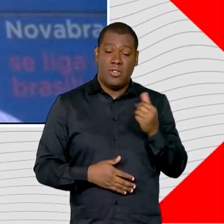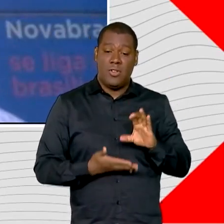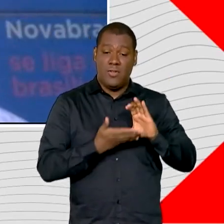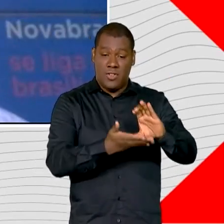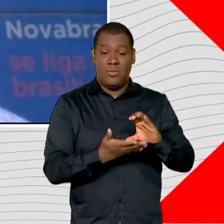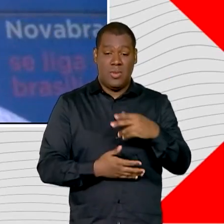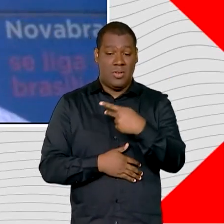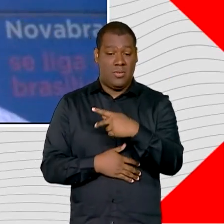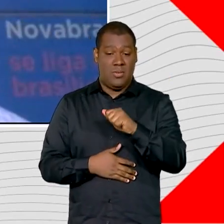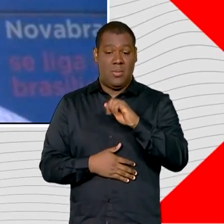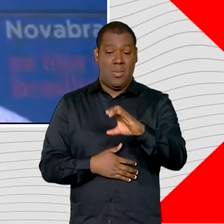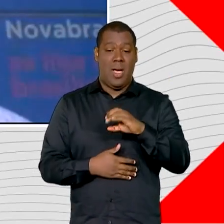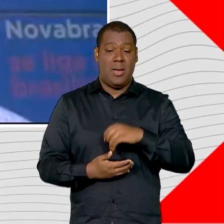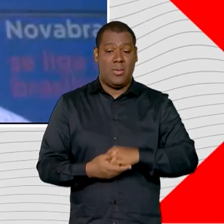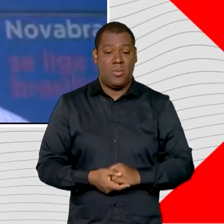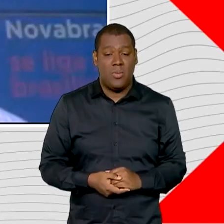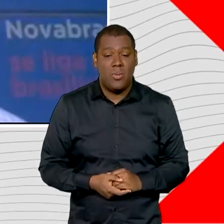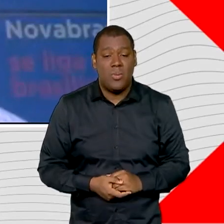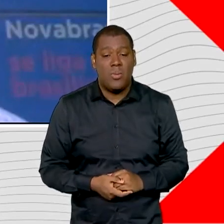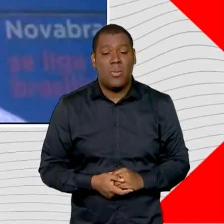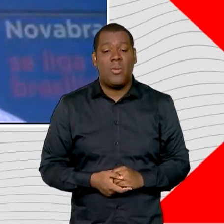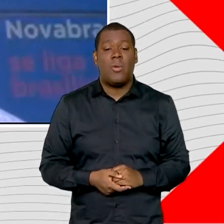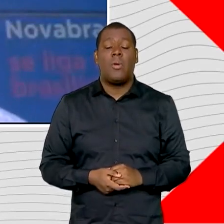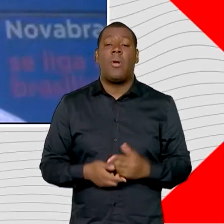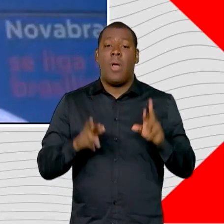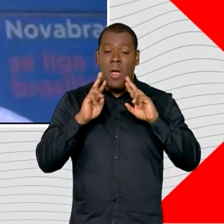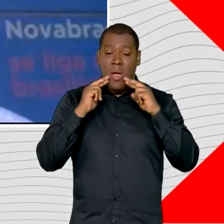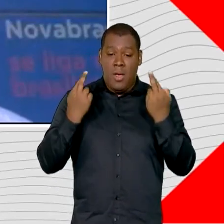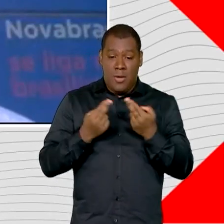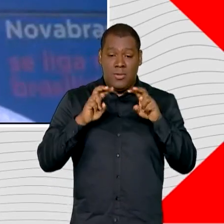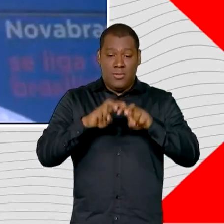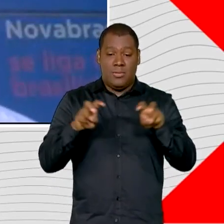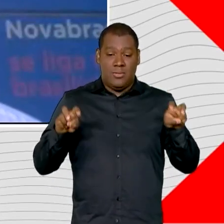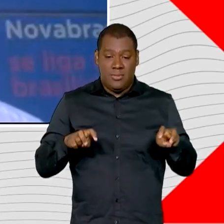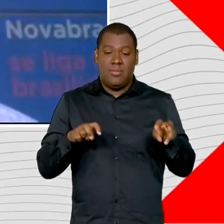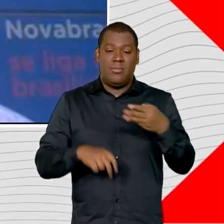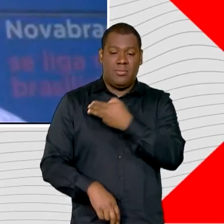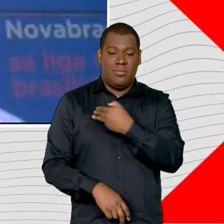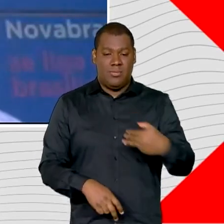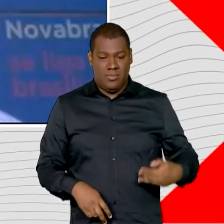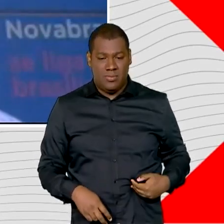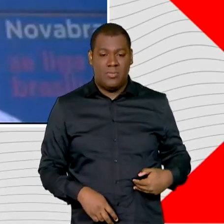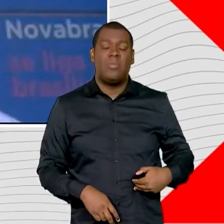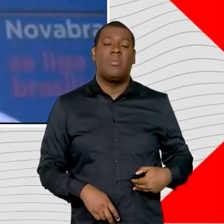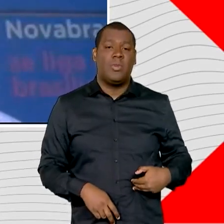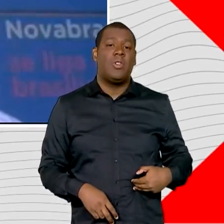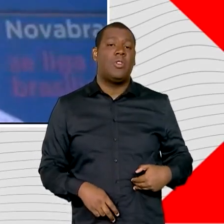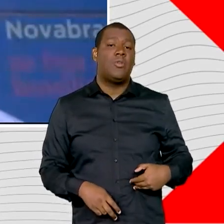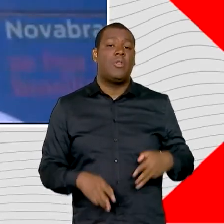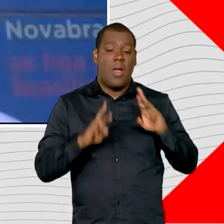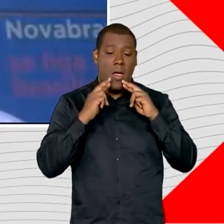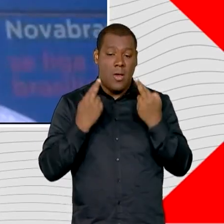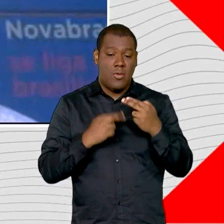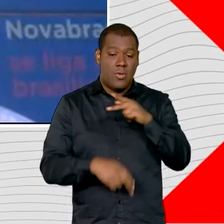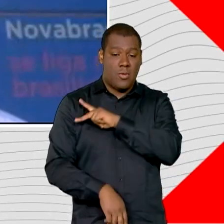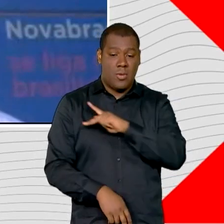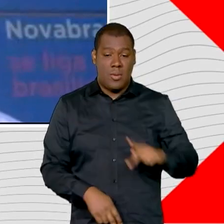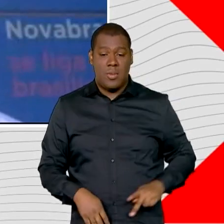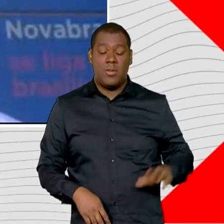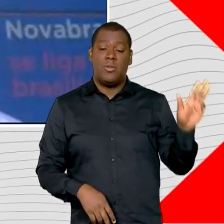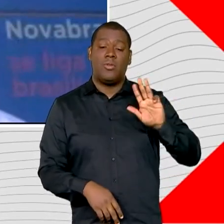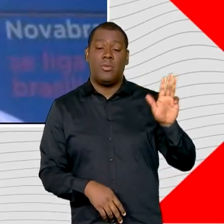teve recentemente a reunião ministerial, da qual o senhor participou, com o presidente Lula, e o presidente chegou a